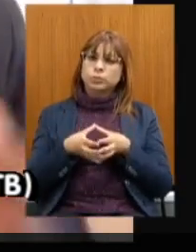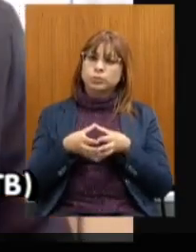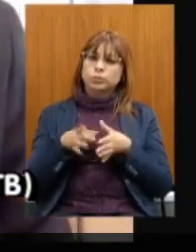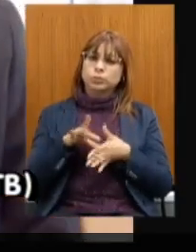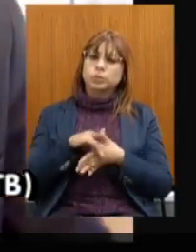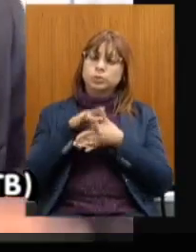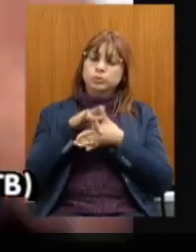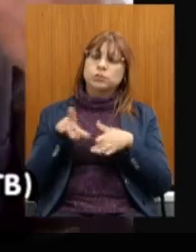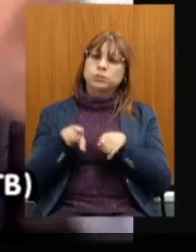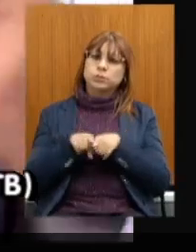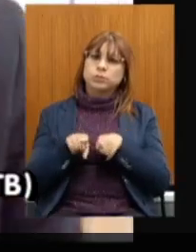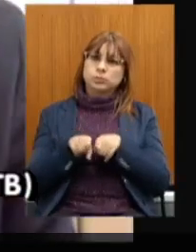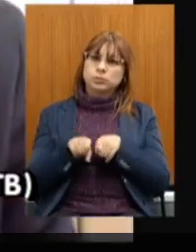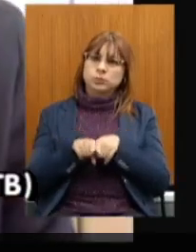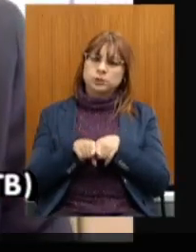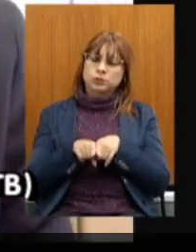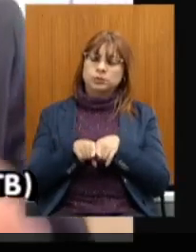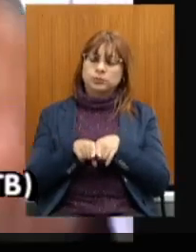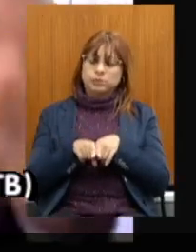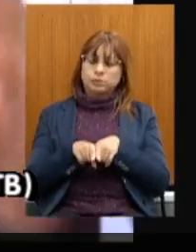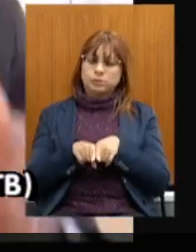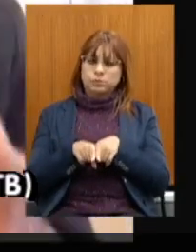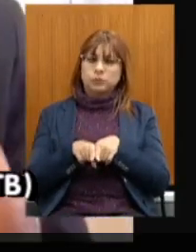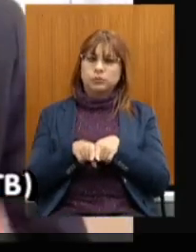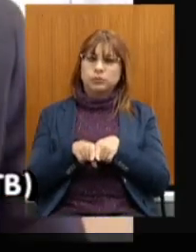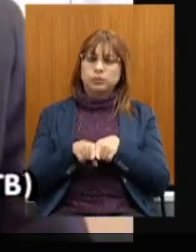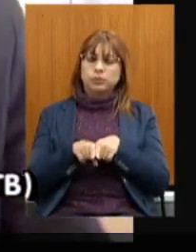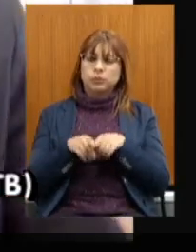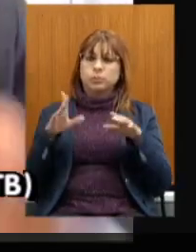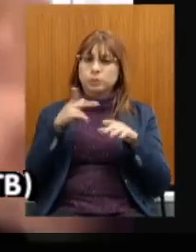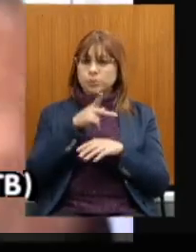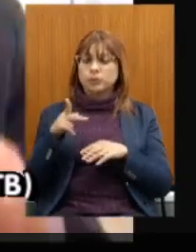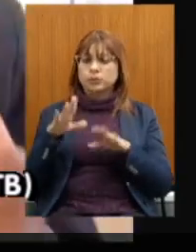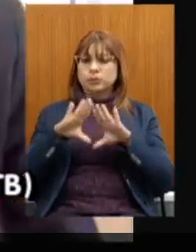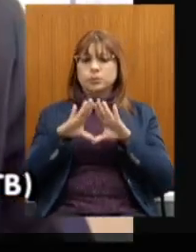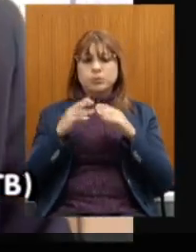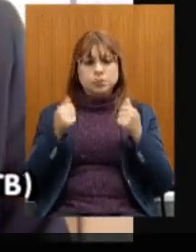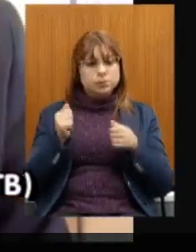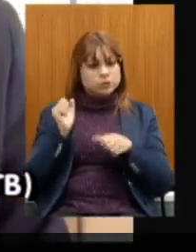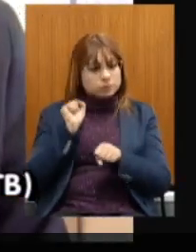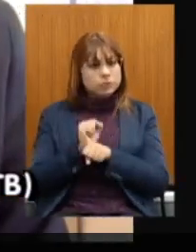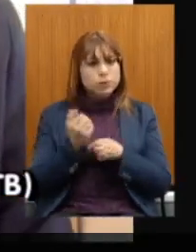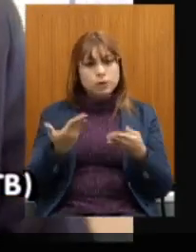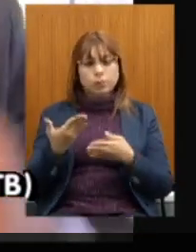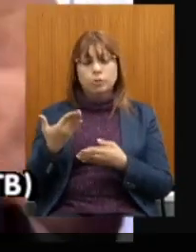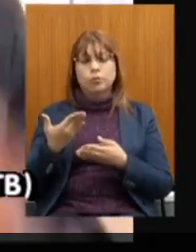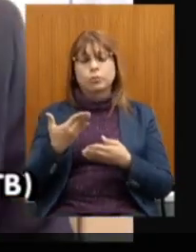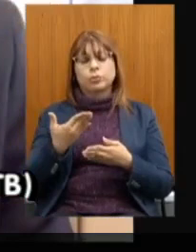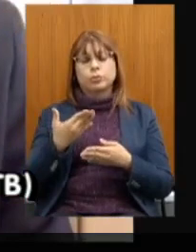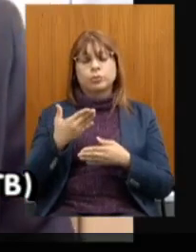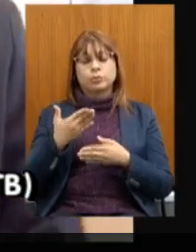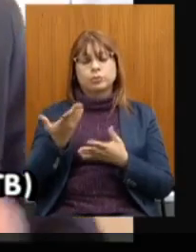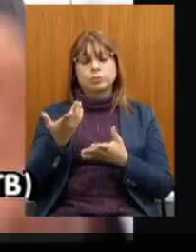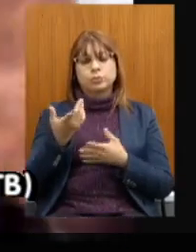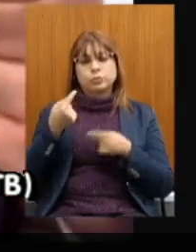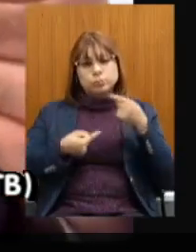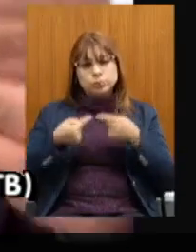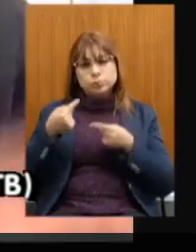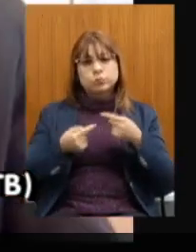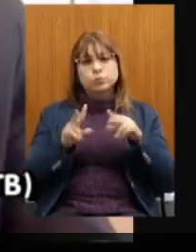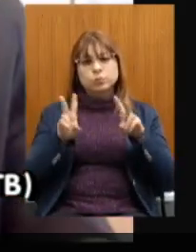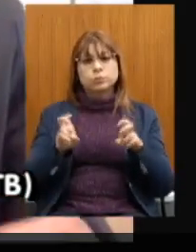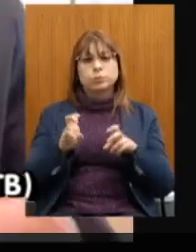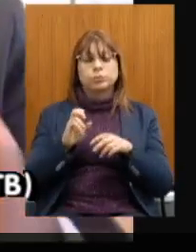Assembleia. Suspenda a tramitação da reforma da Previdência. E somente possa